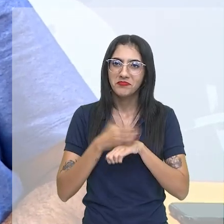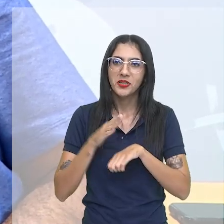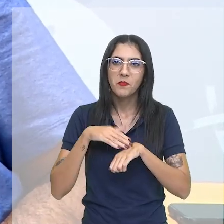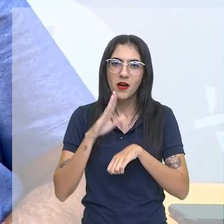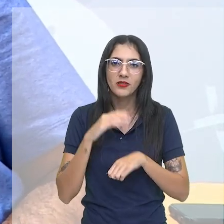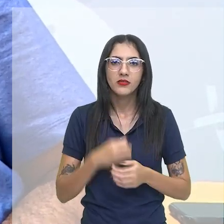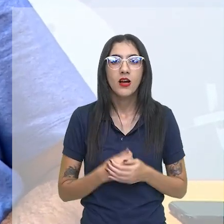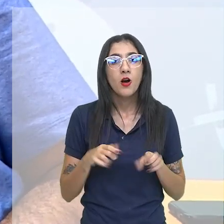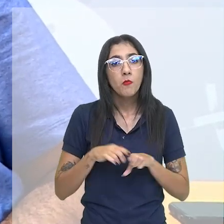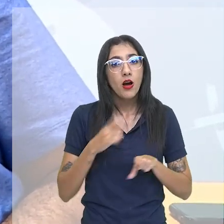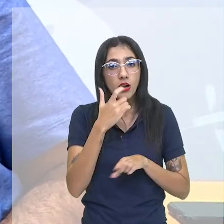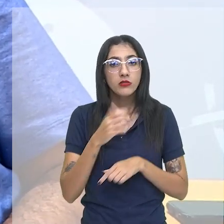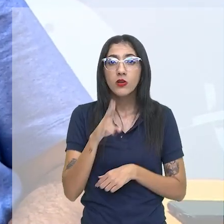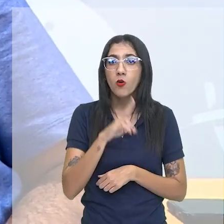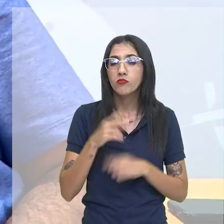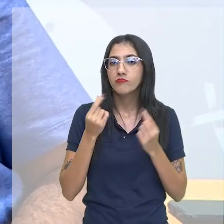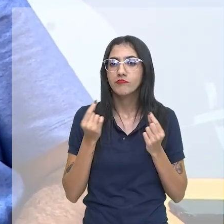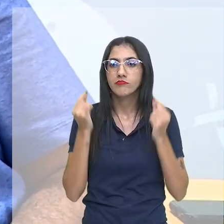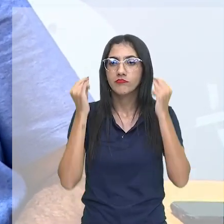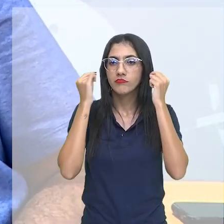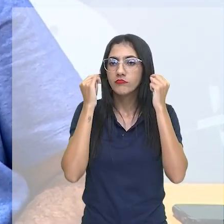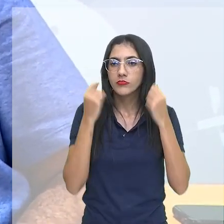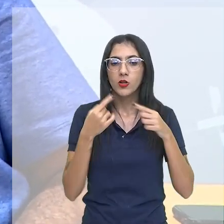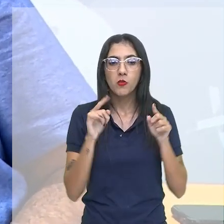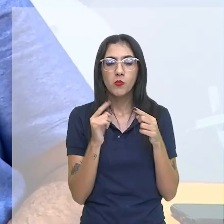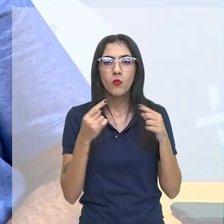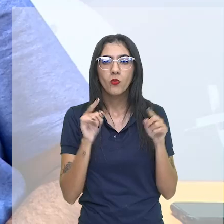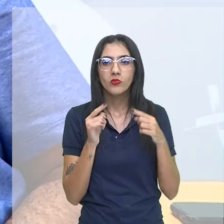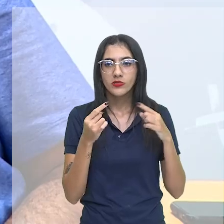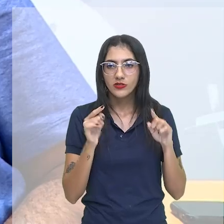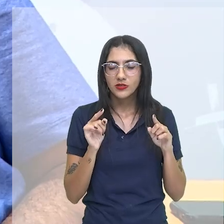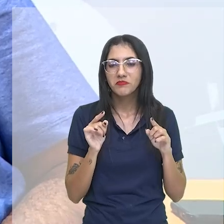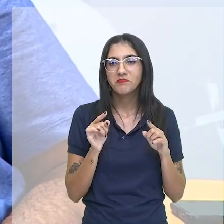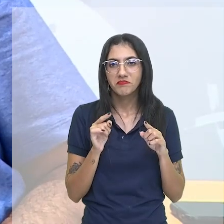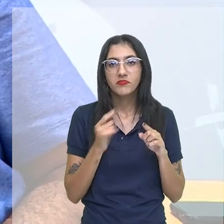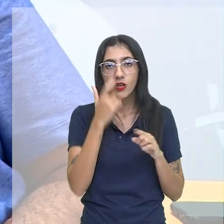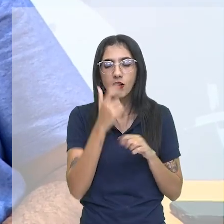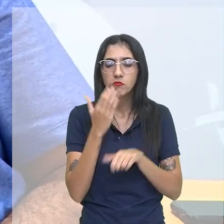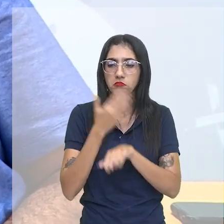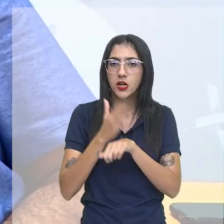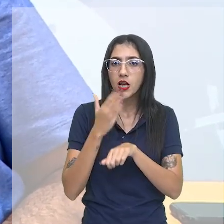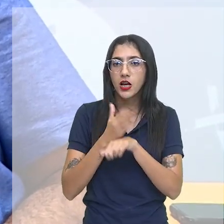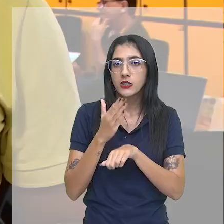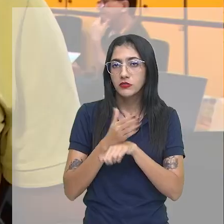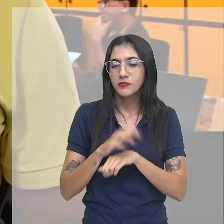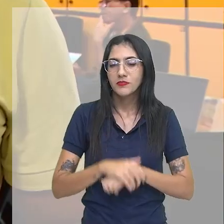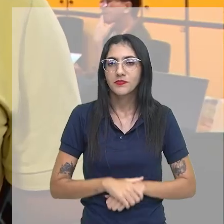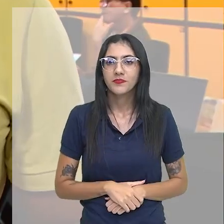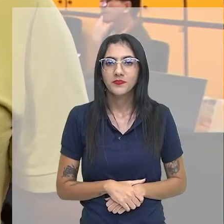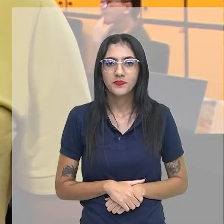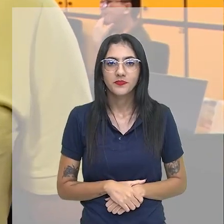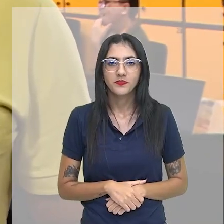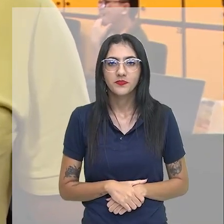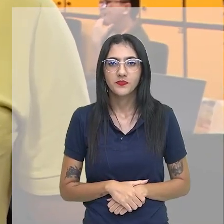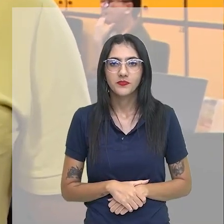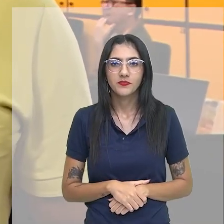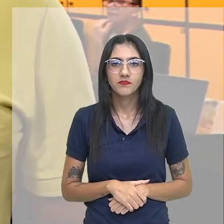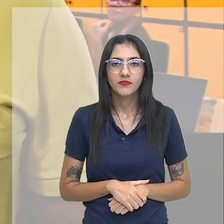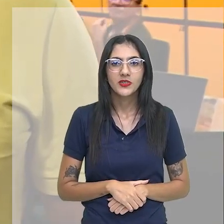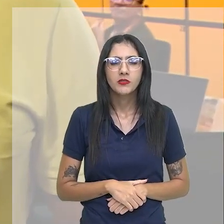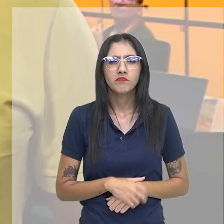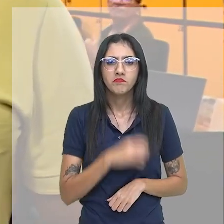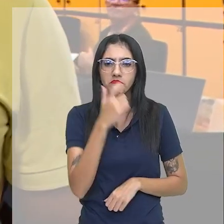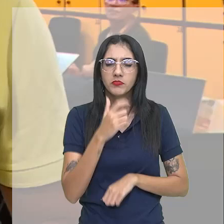eu uso o fone de ouvido para ouvir música enquanto eu pratico ali a modalidade física. No exercício físico eu